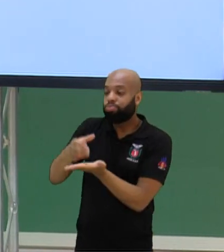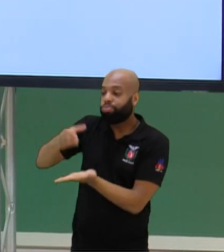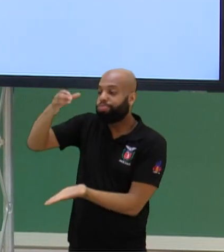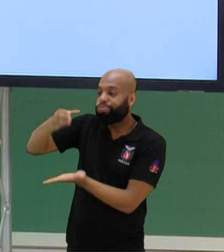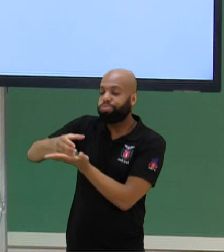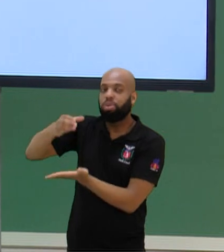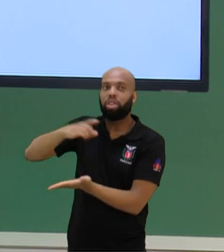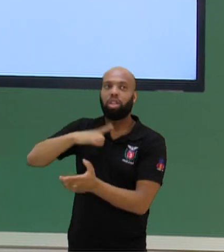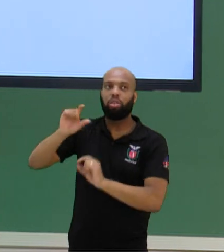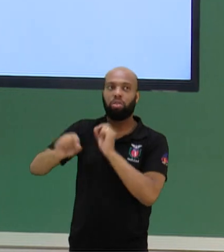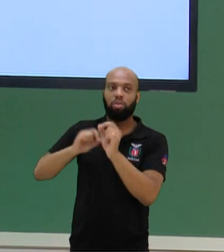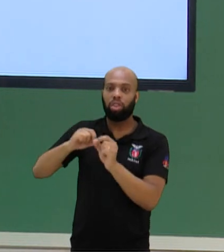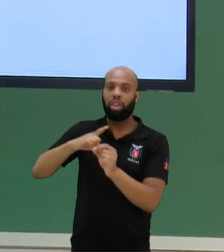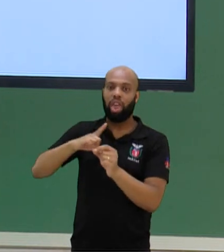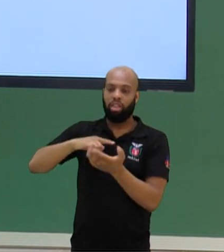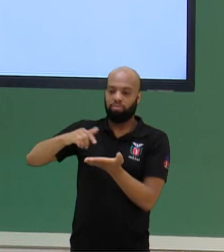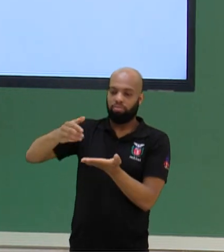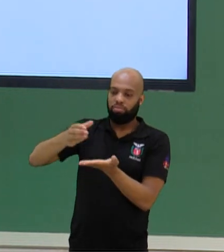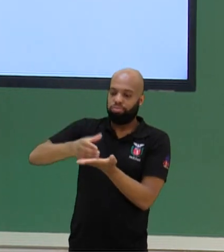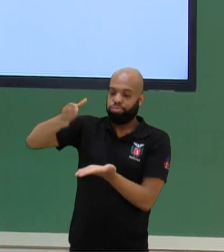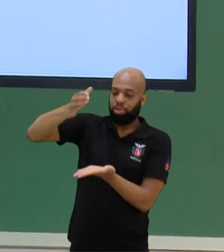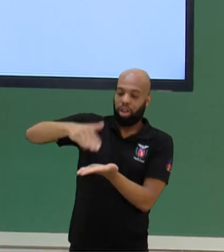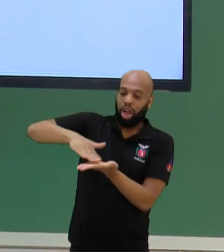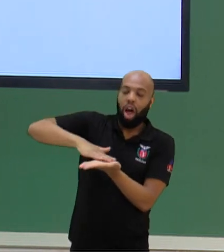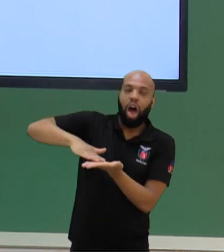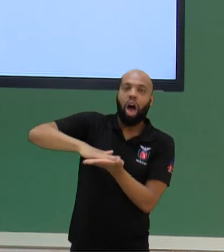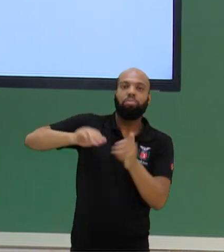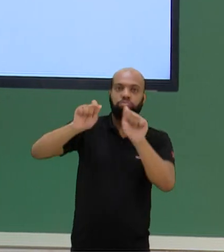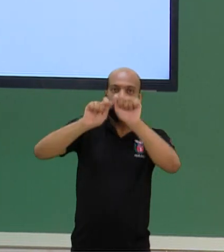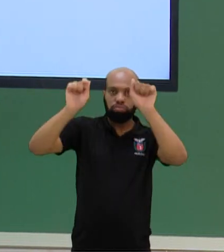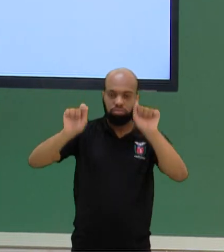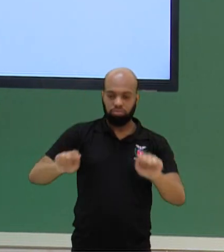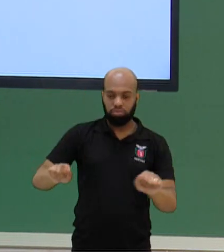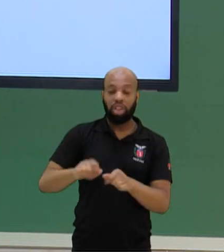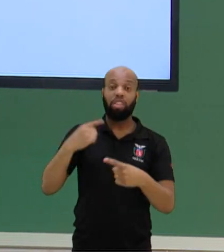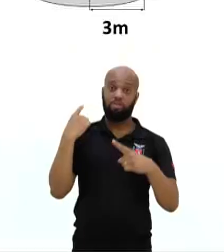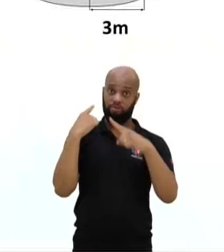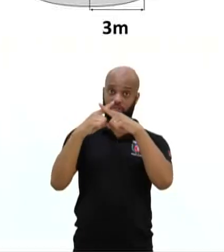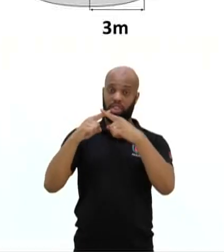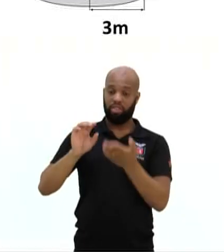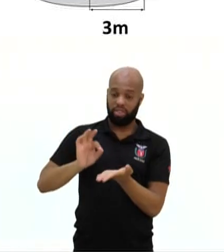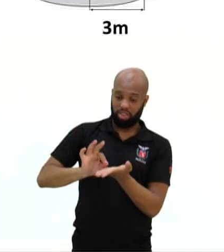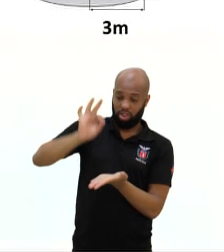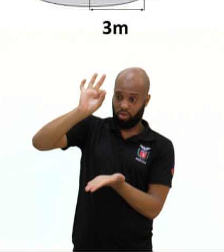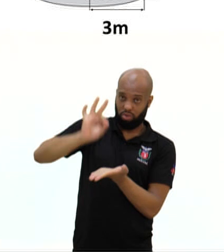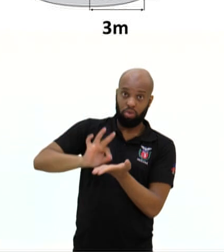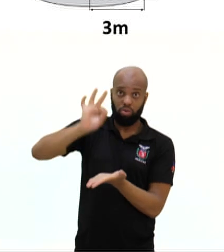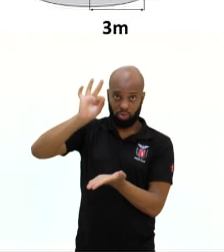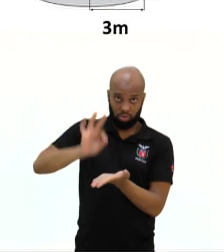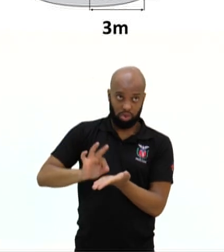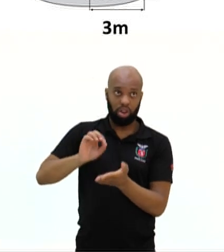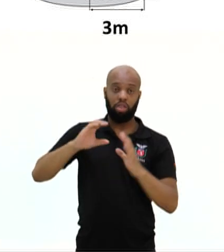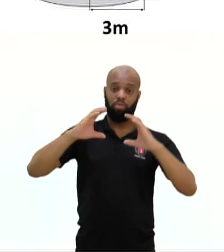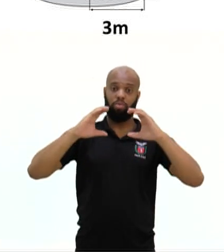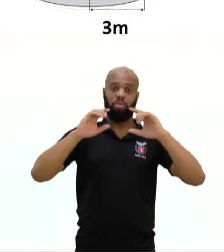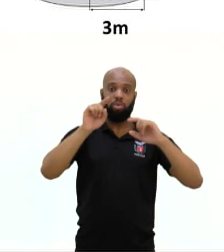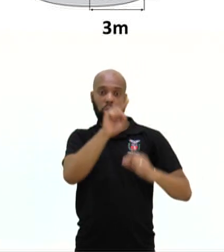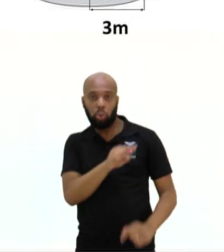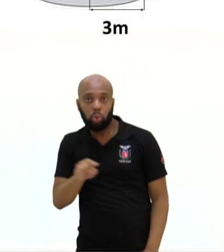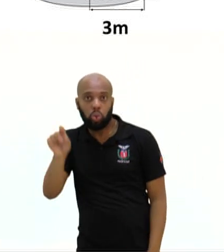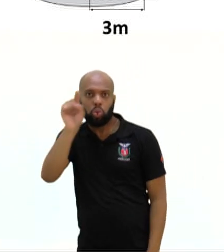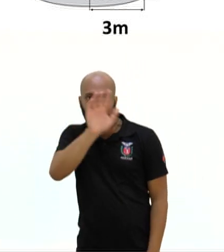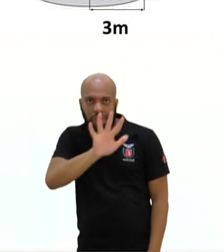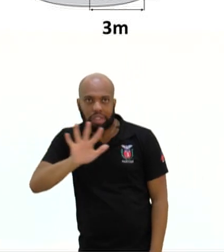cilindro, lá, a área da base vezes a altura, que a nossa base é um círculo, que tem como área o π, certo? Vezes o